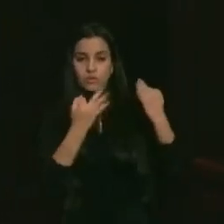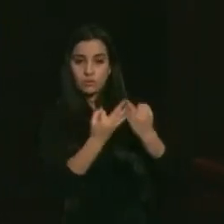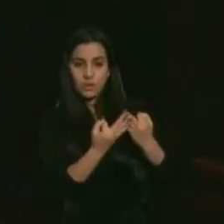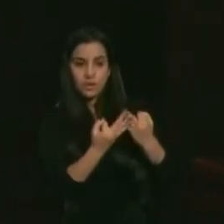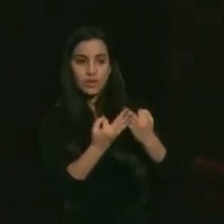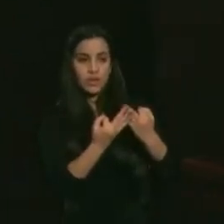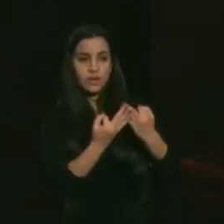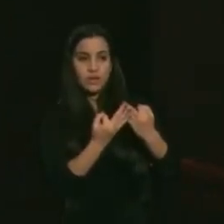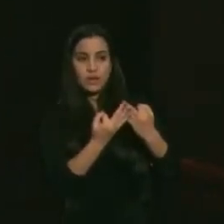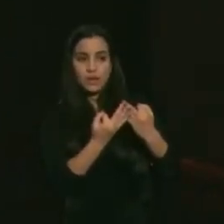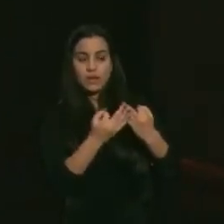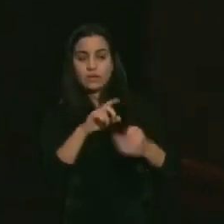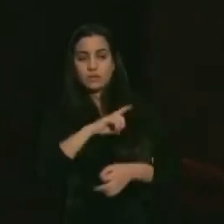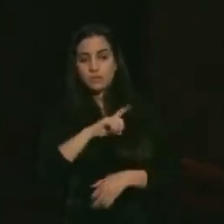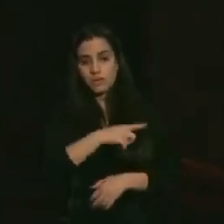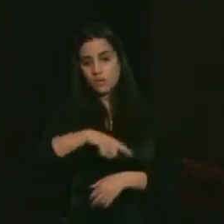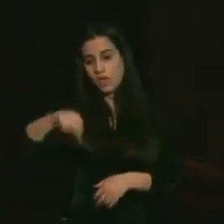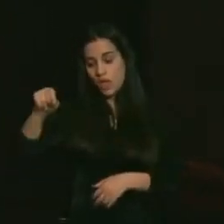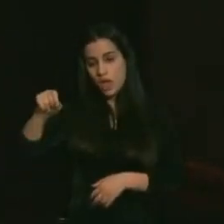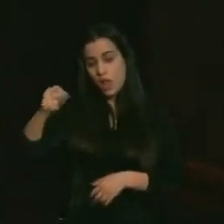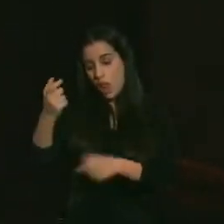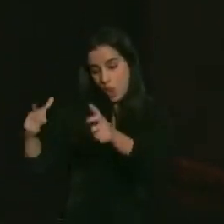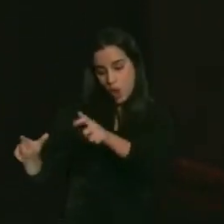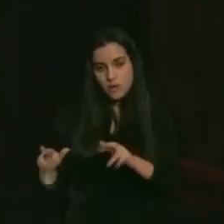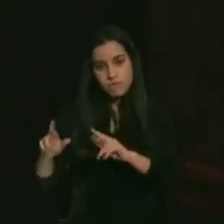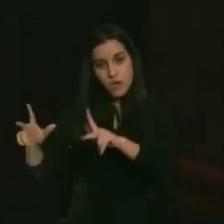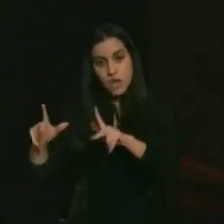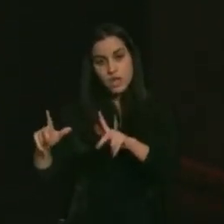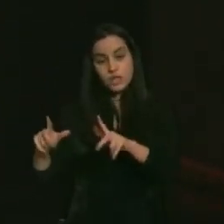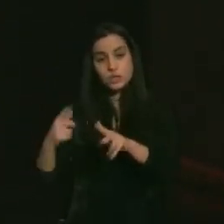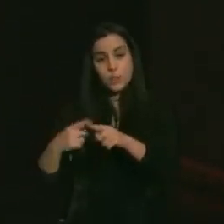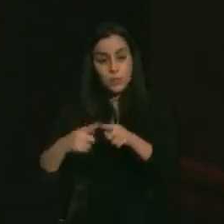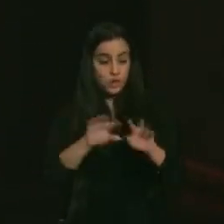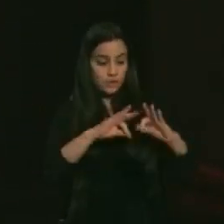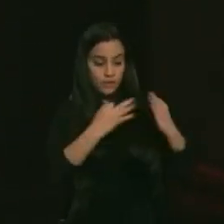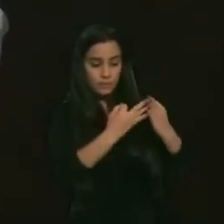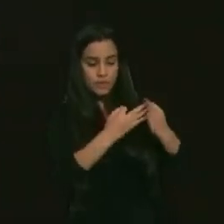Moab, porque não encontraram pão onde